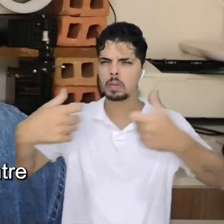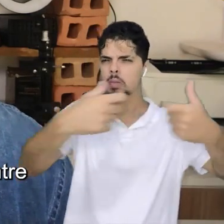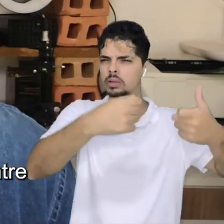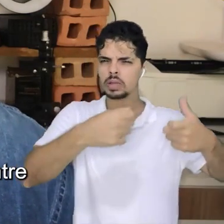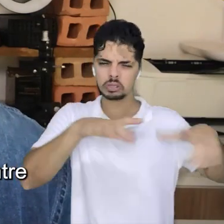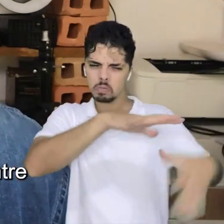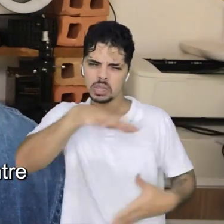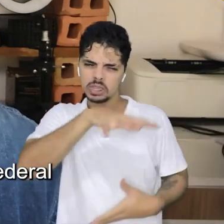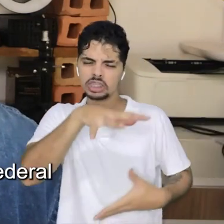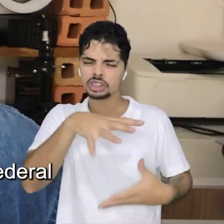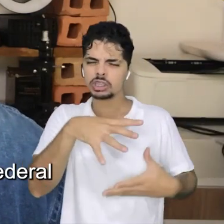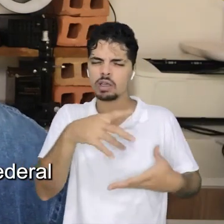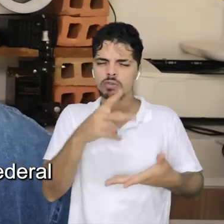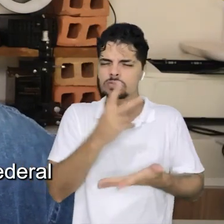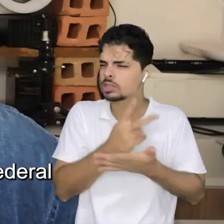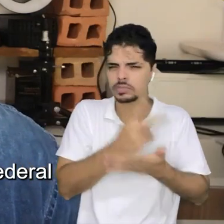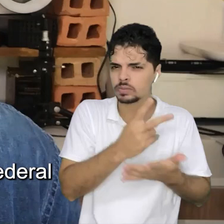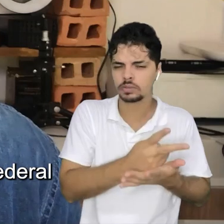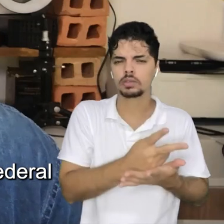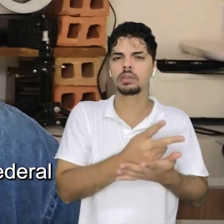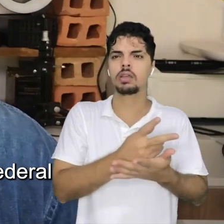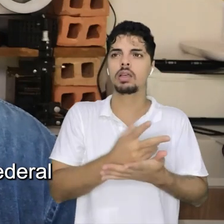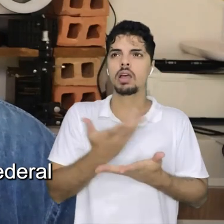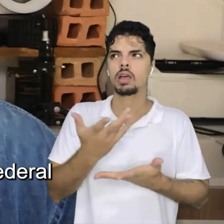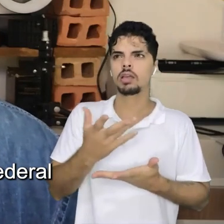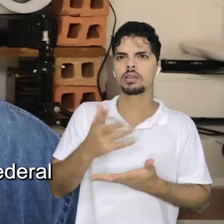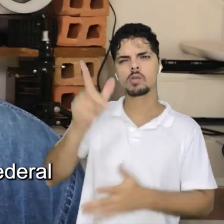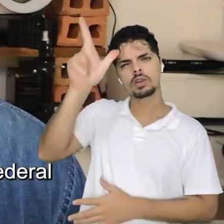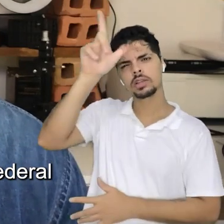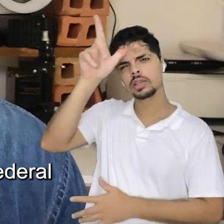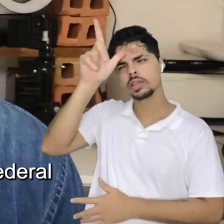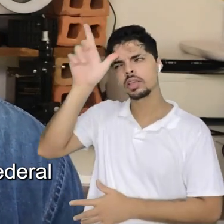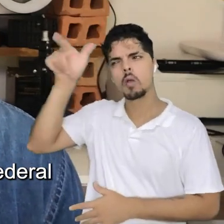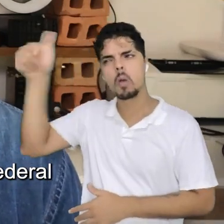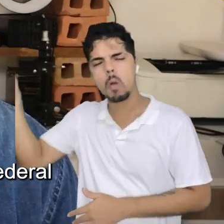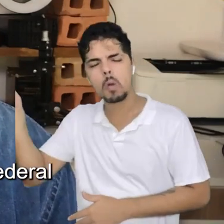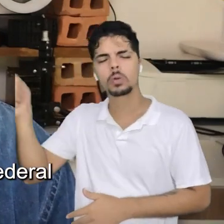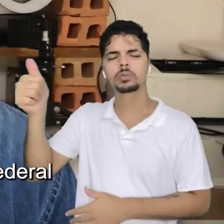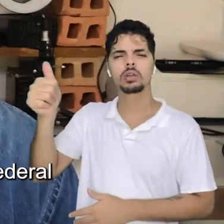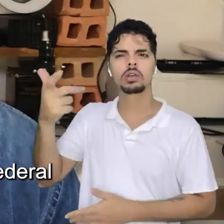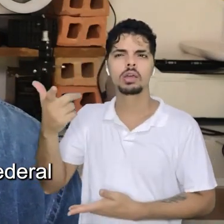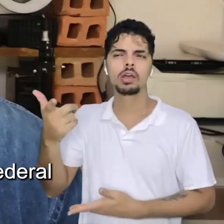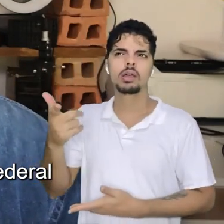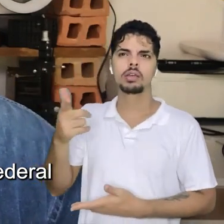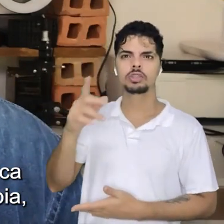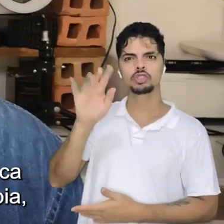espanhóis Portugueses e o movimento de cunho popular e Federal liderado por José de Artigas